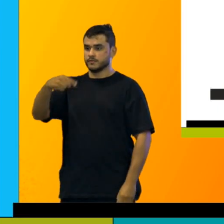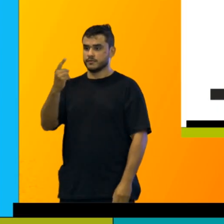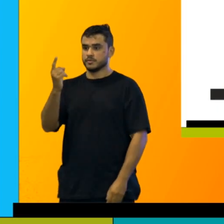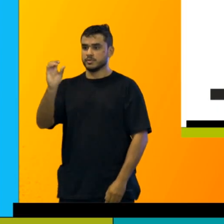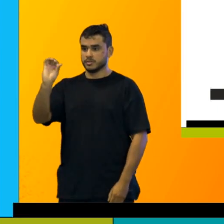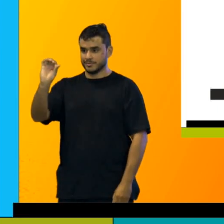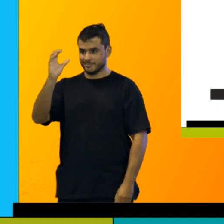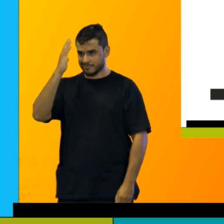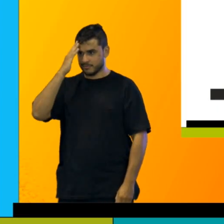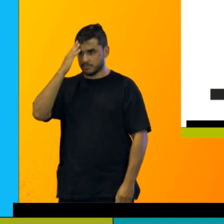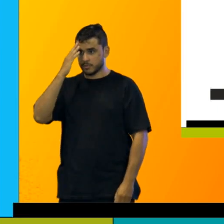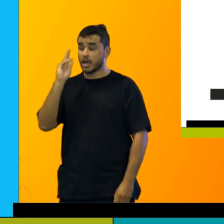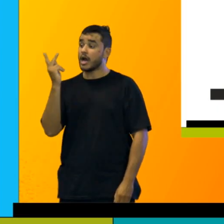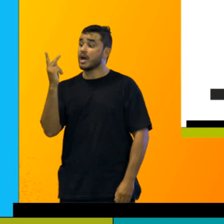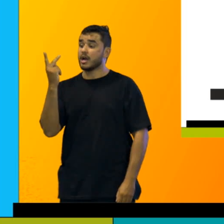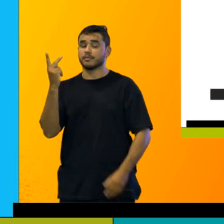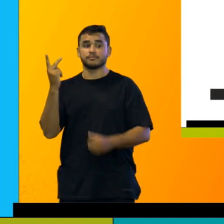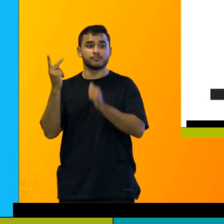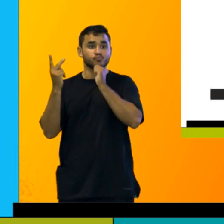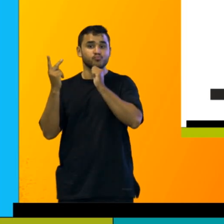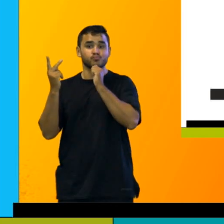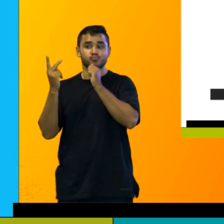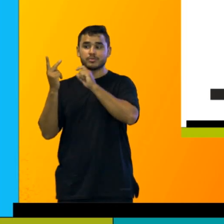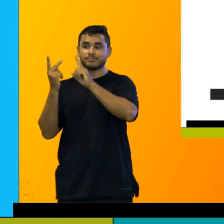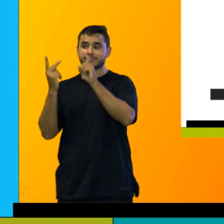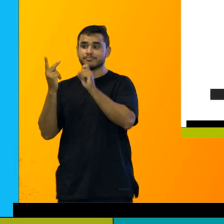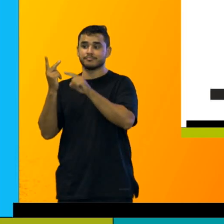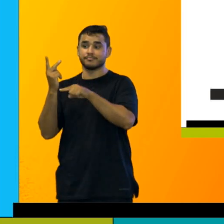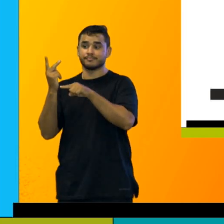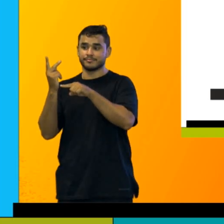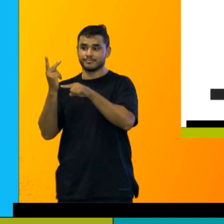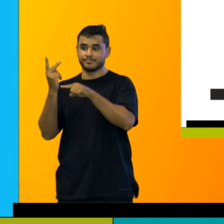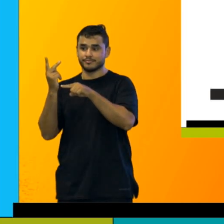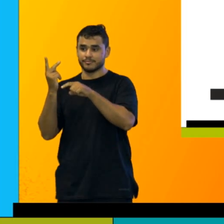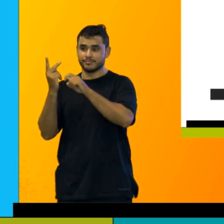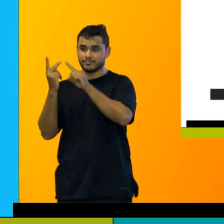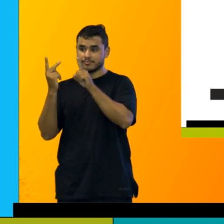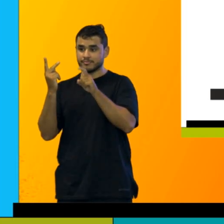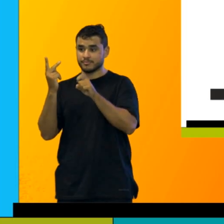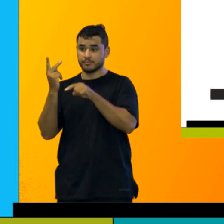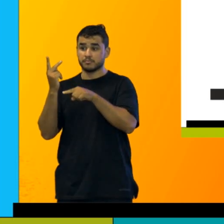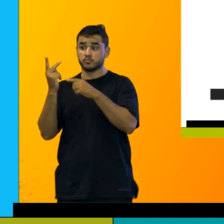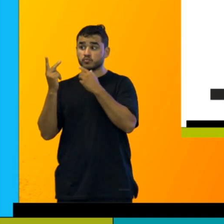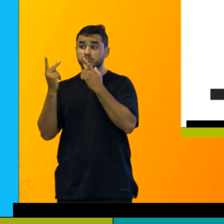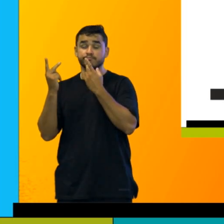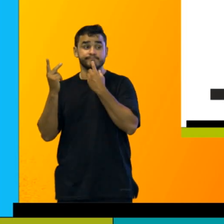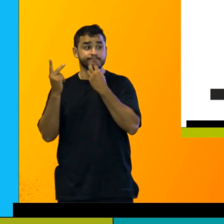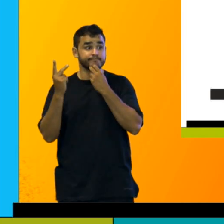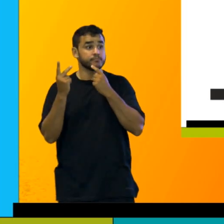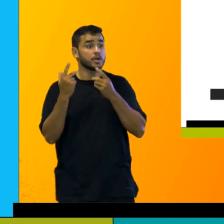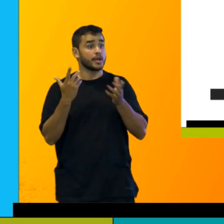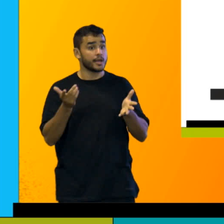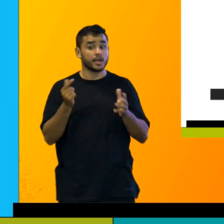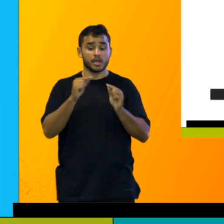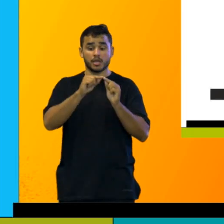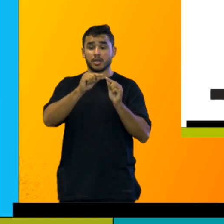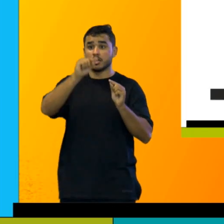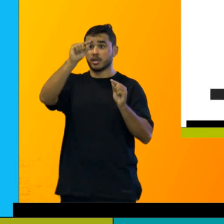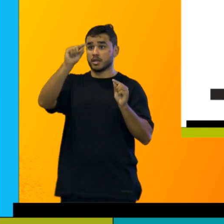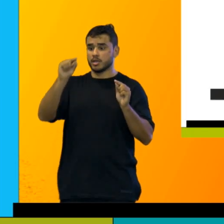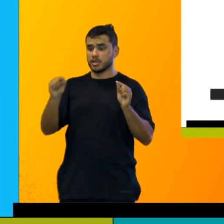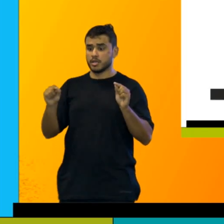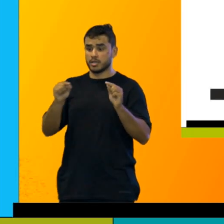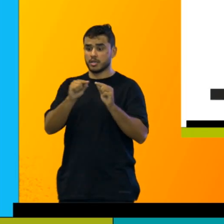desse H, o valor do H. O H é o quê? A altura do triângulo equilátero. Tá certo, pessoal?